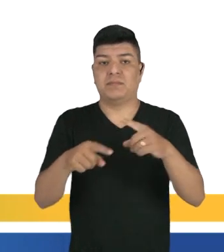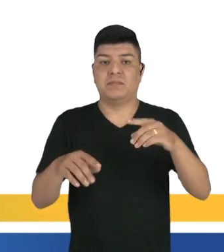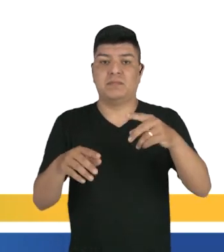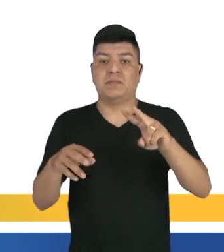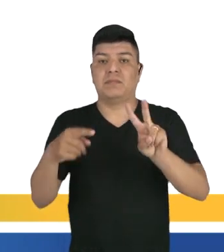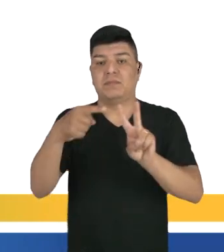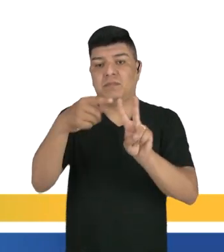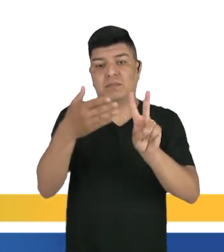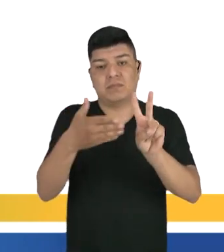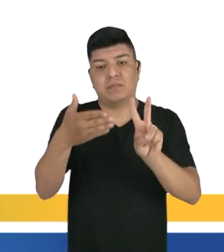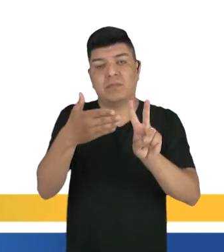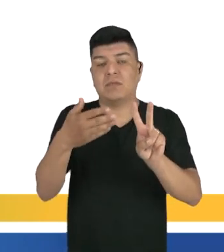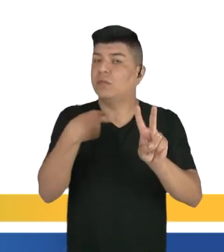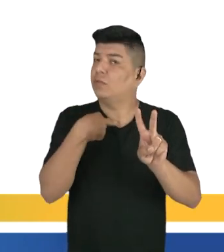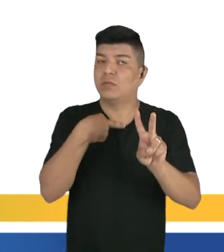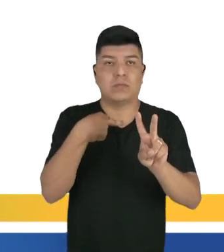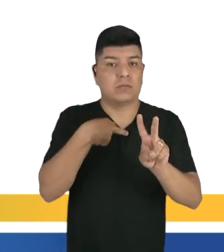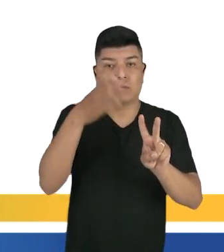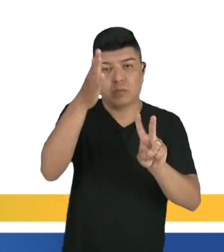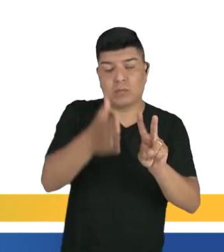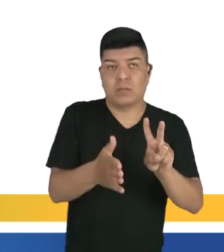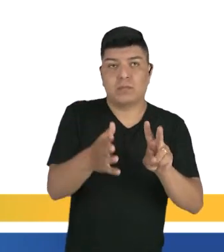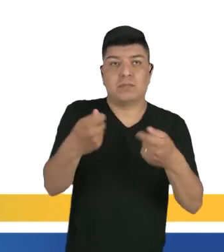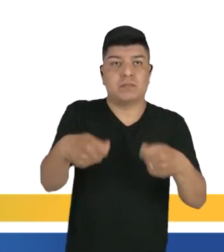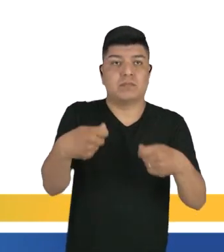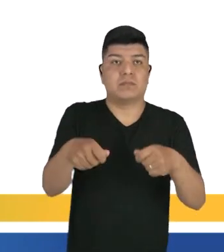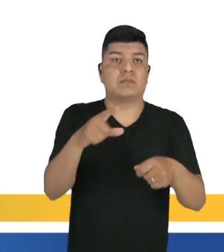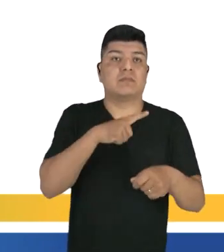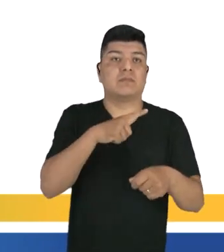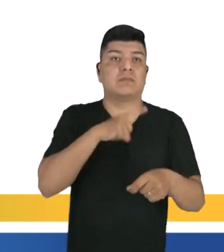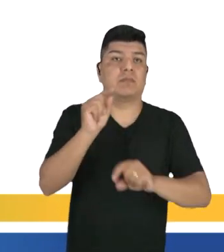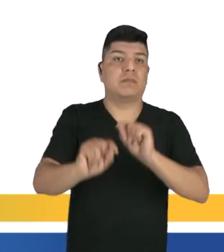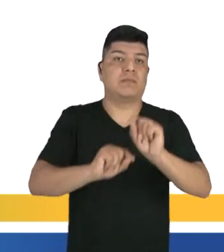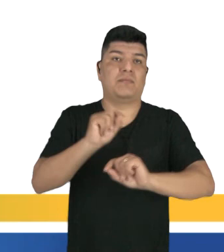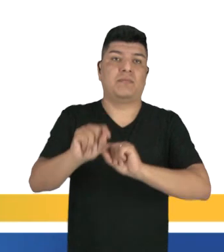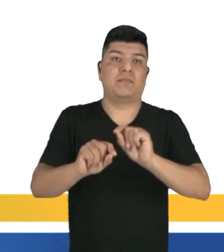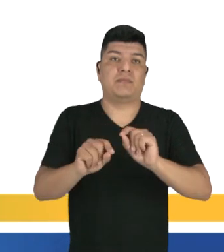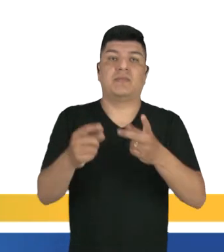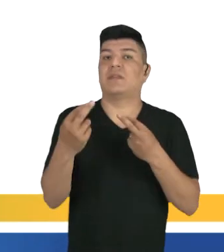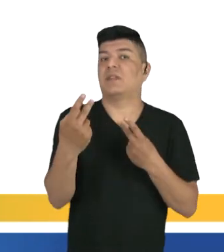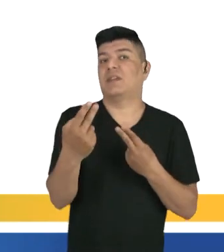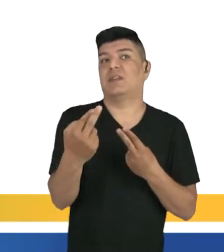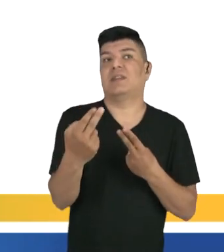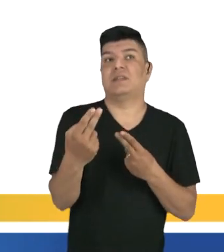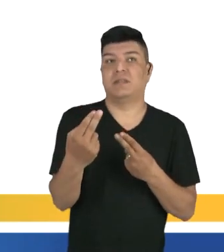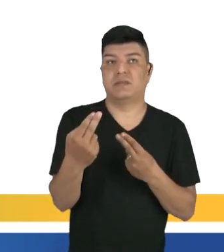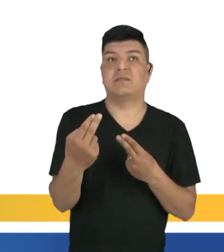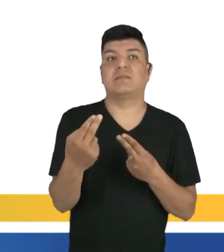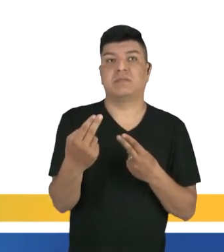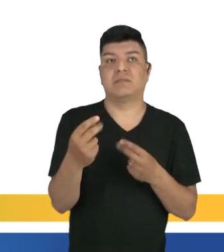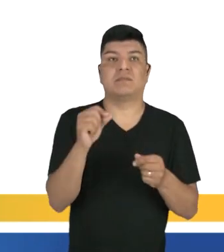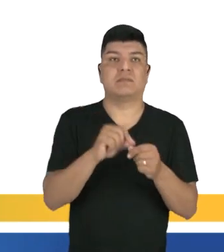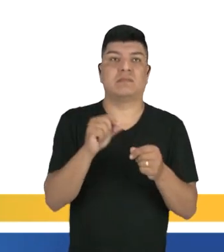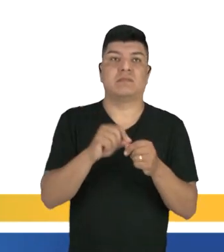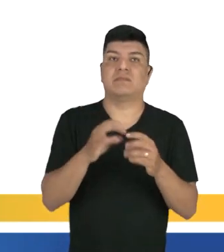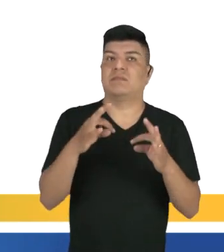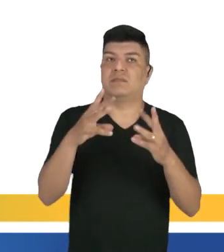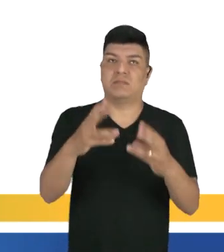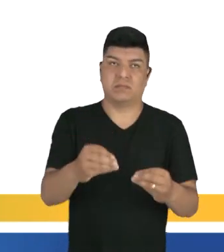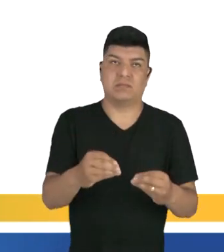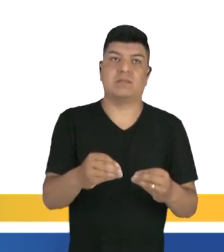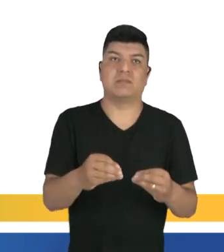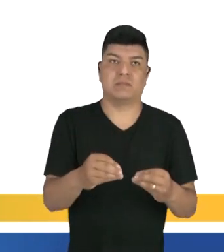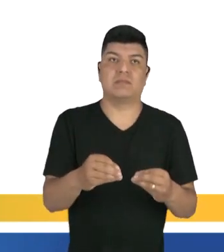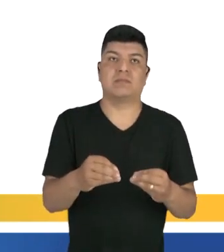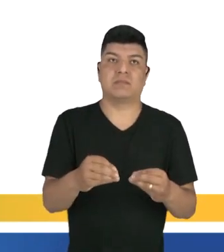errado, né? Para a gente poder fazer essa multiplicação direto, a gente teria que ter os mesmos índices para fazer o produto dos